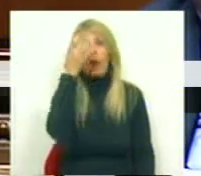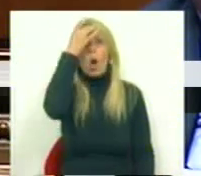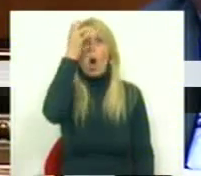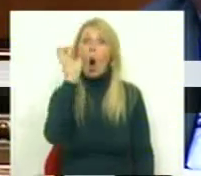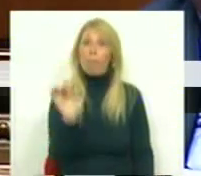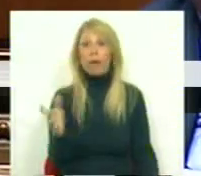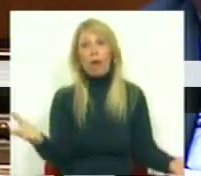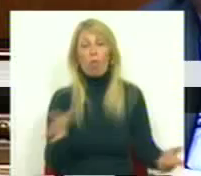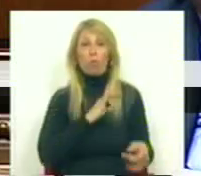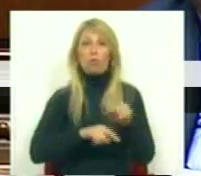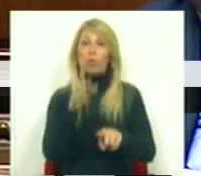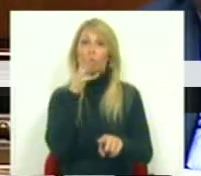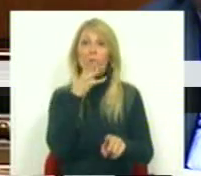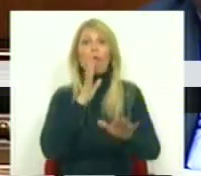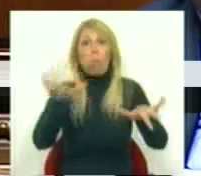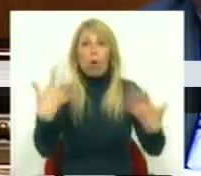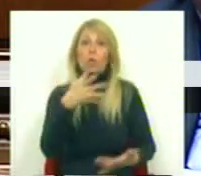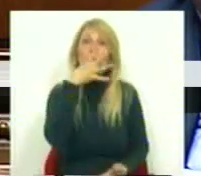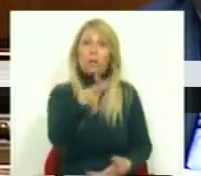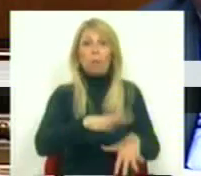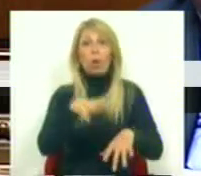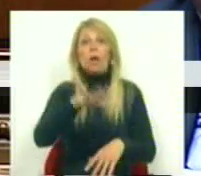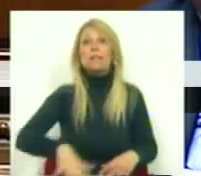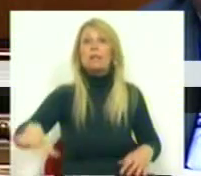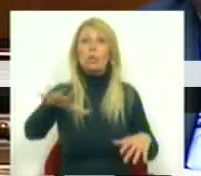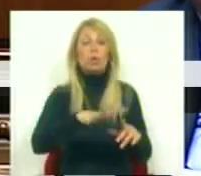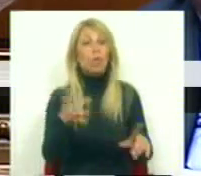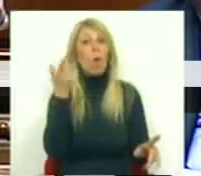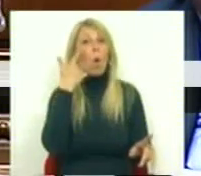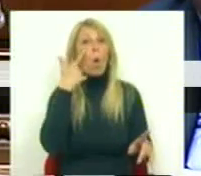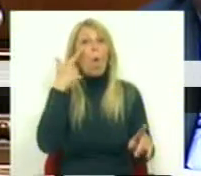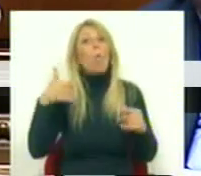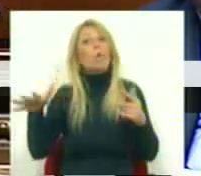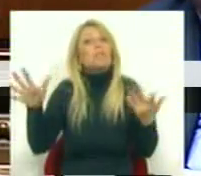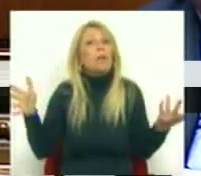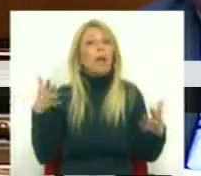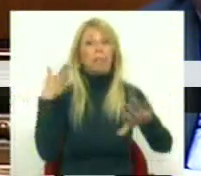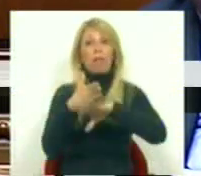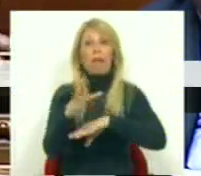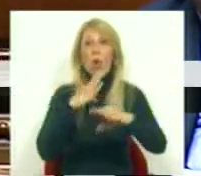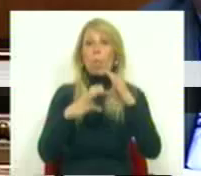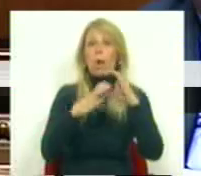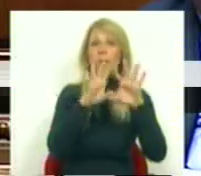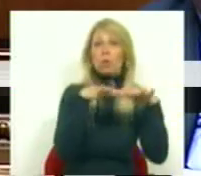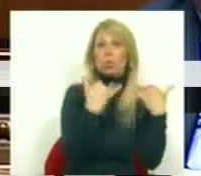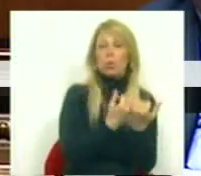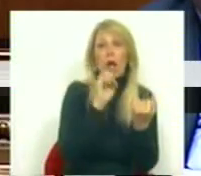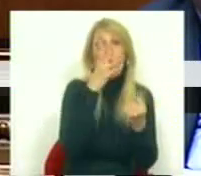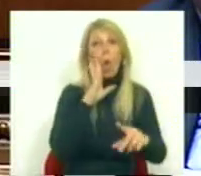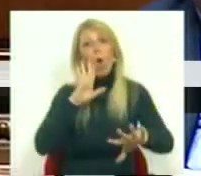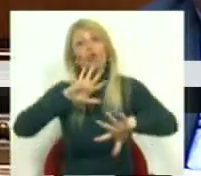sobre situações que foram conhecidas ou por via da comunicação social ou por outras